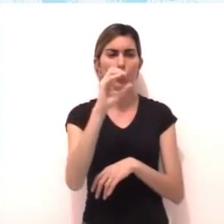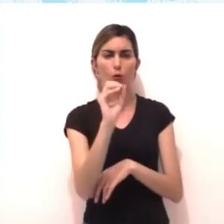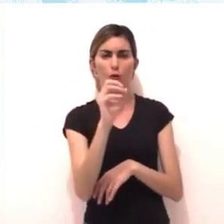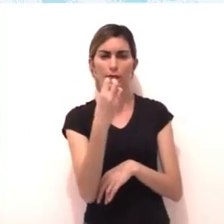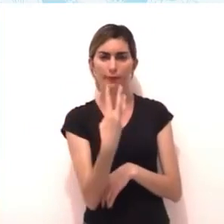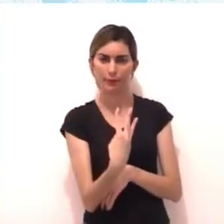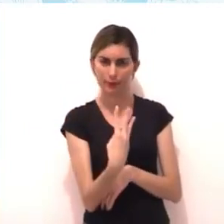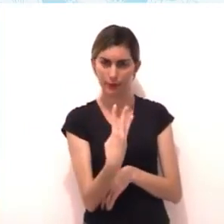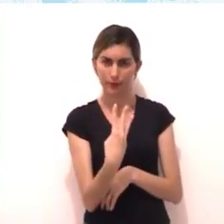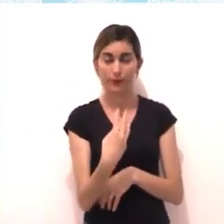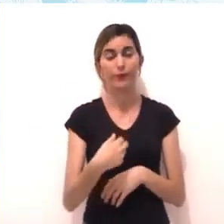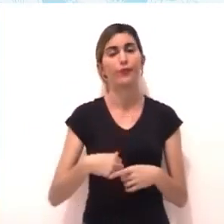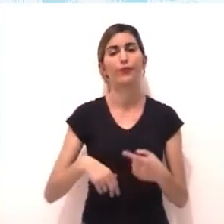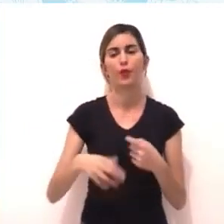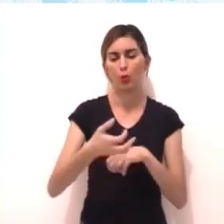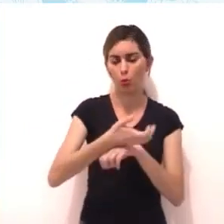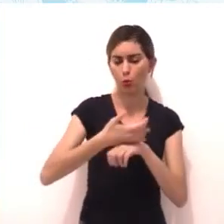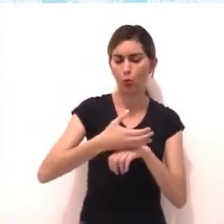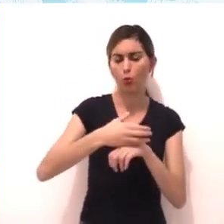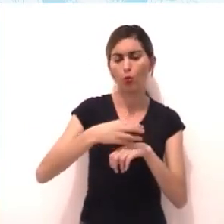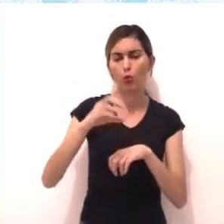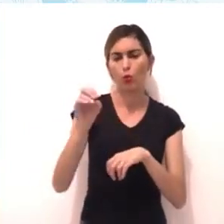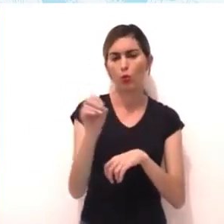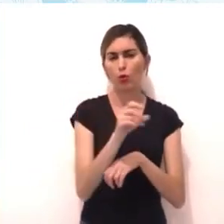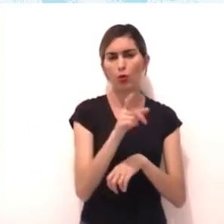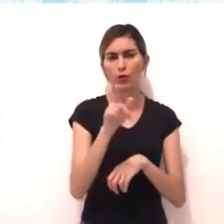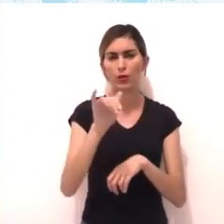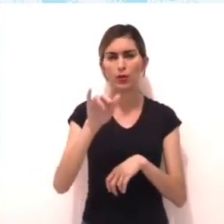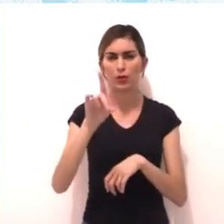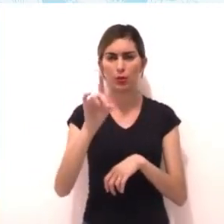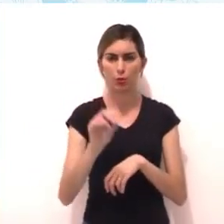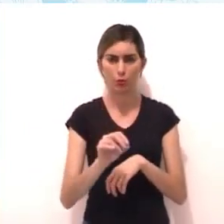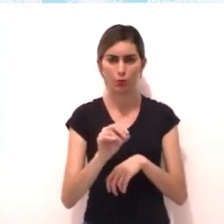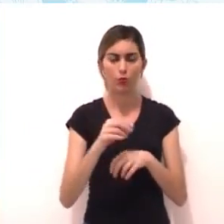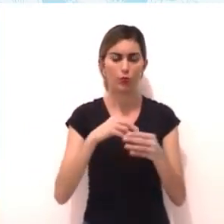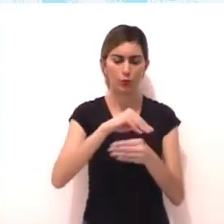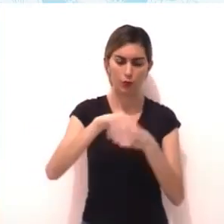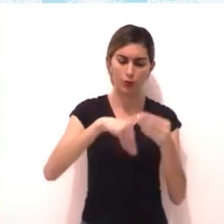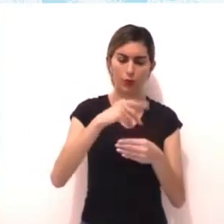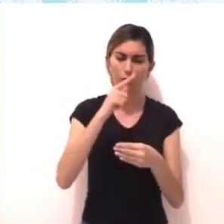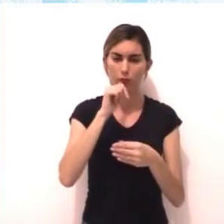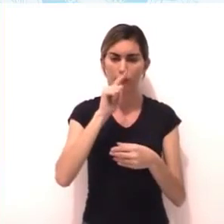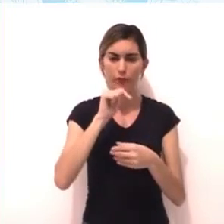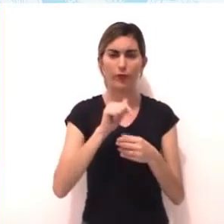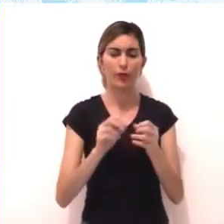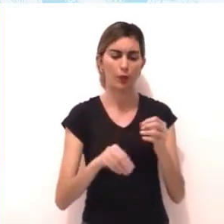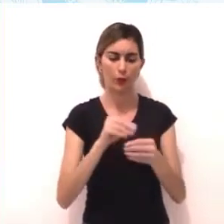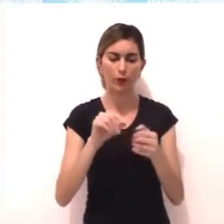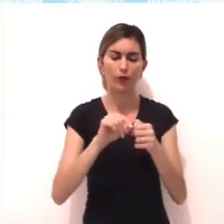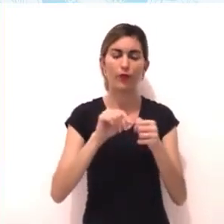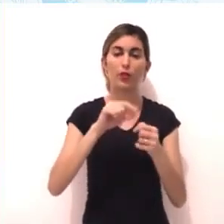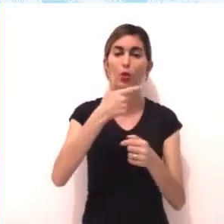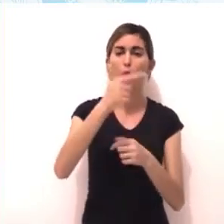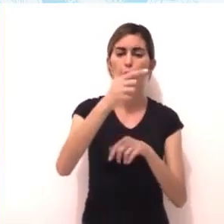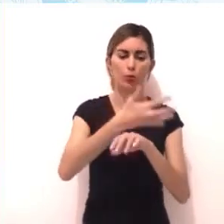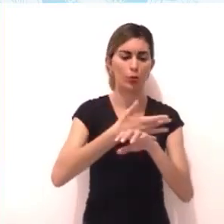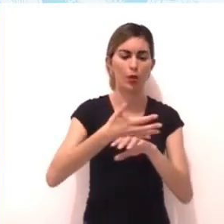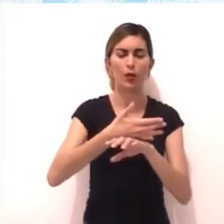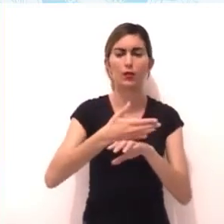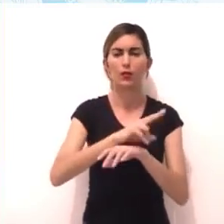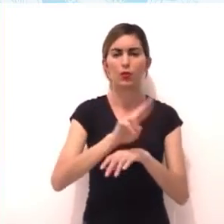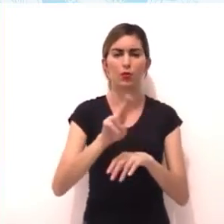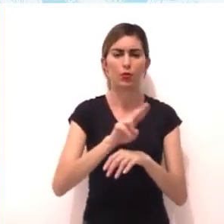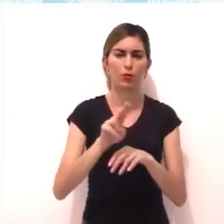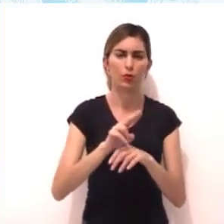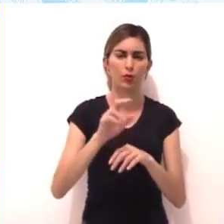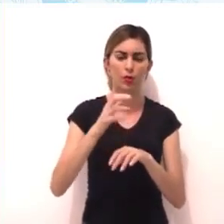HNO3. E o óxido de enxofre, quando reage com a água, vai formar outro ácido